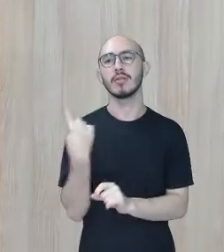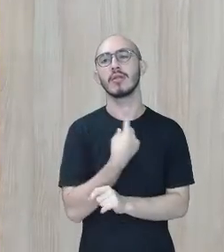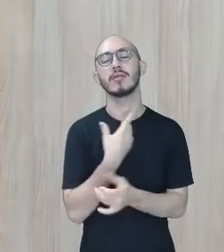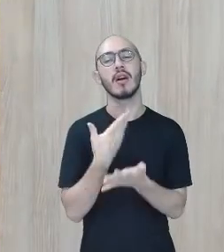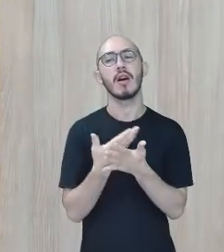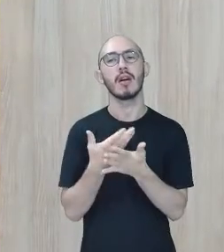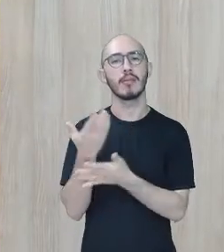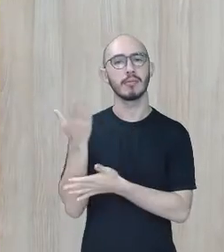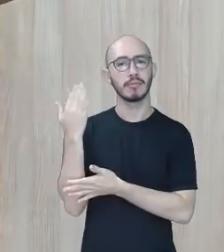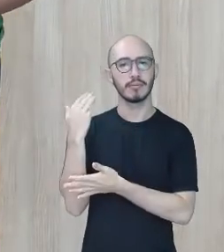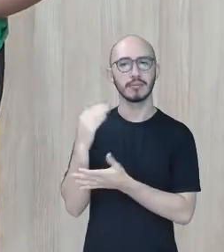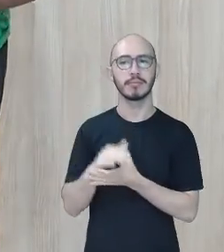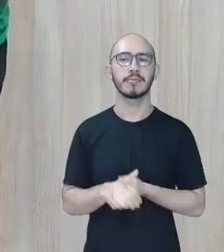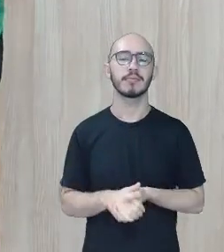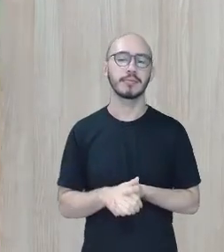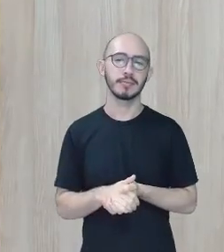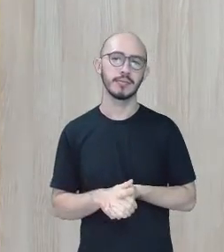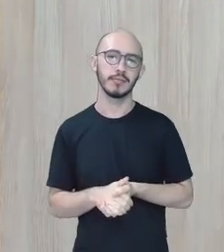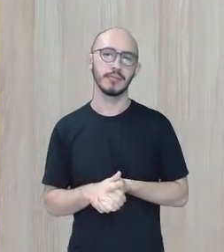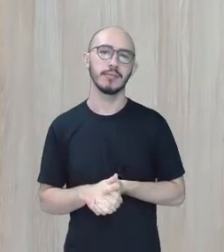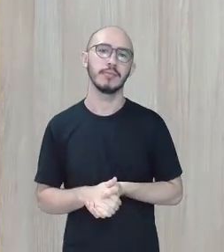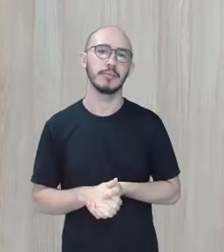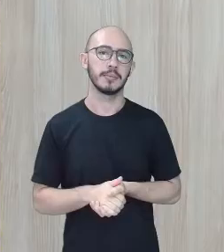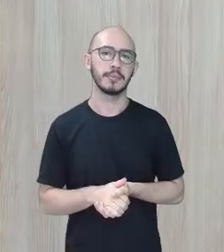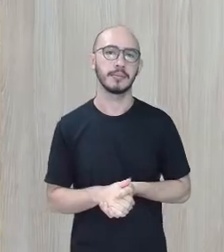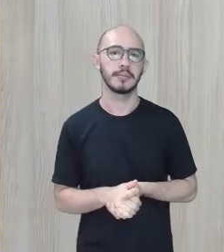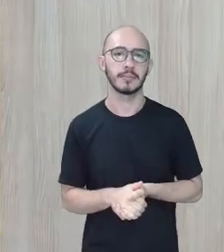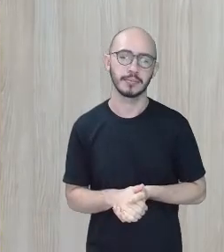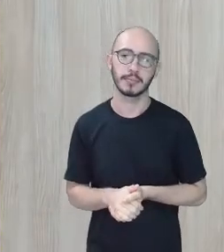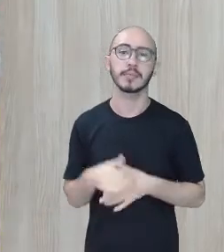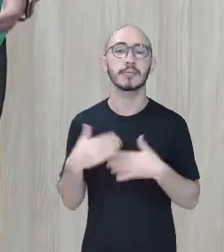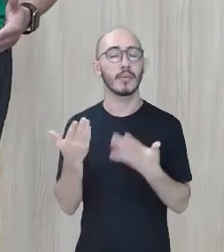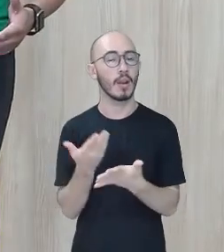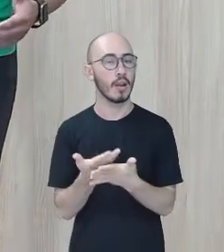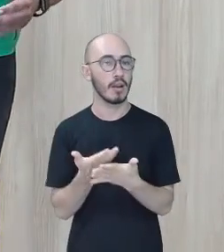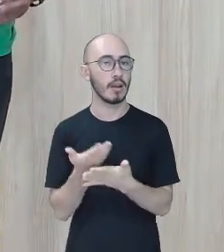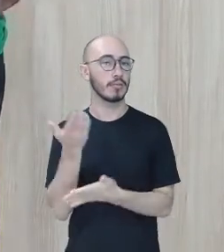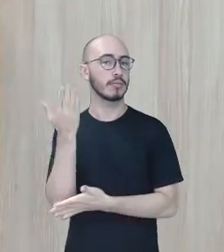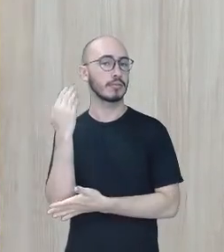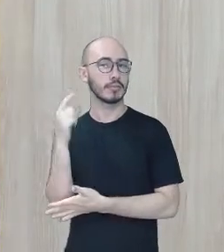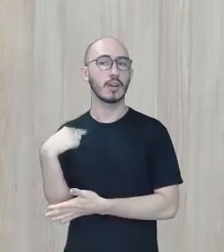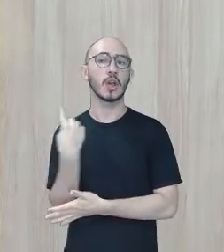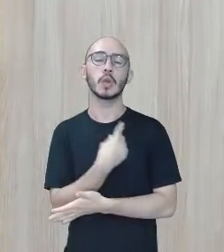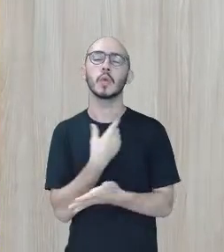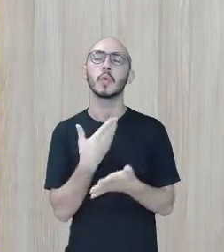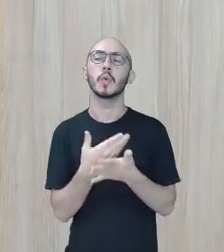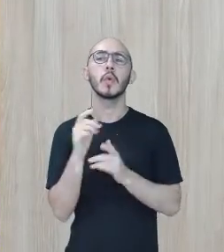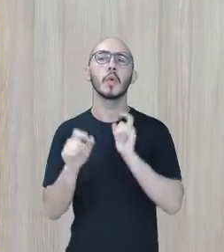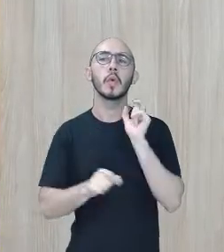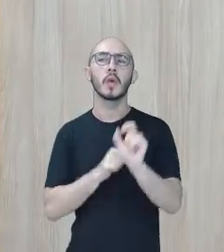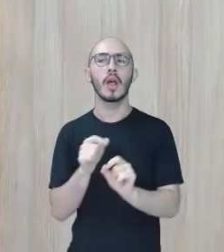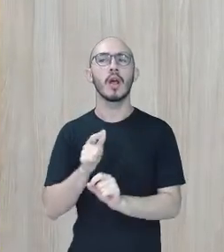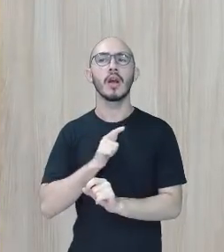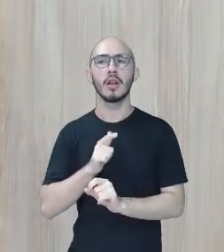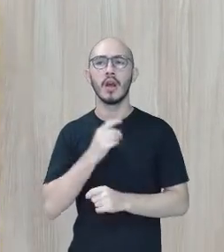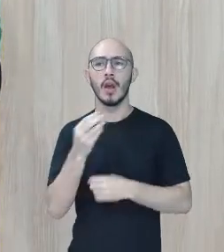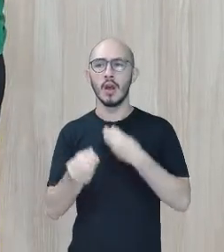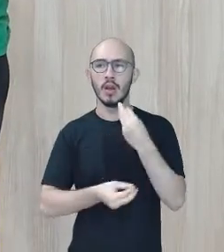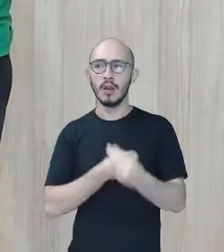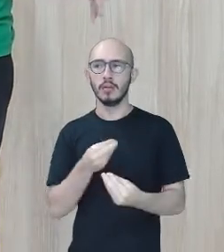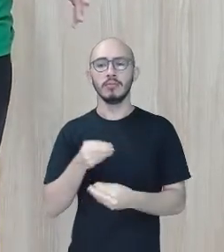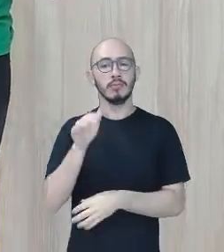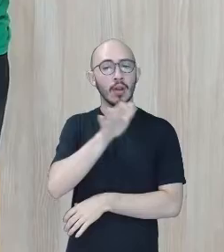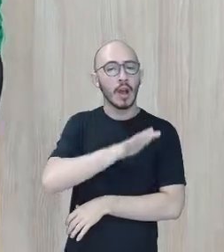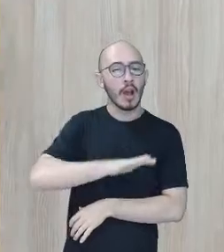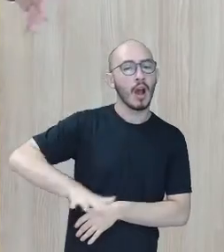que a gente viu nas aulas anteriores, certo? Então, na aula passada, a gente estudou essa ideia de